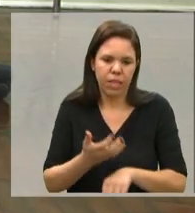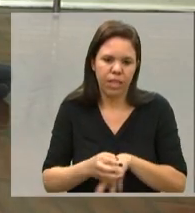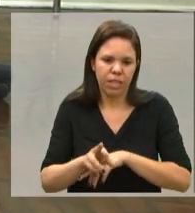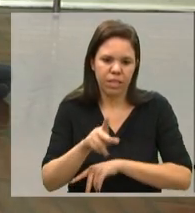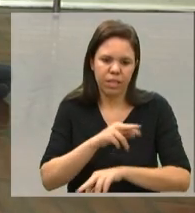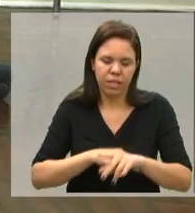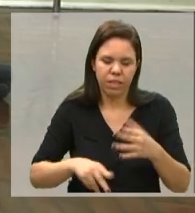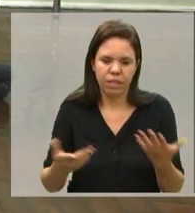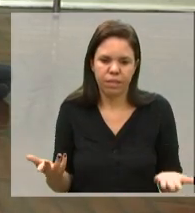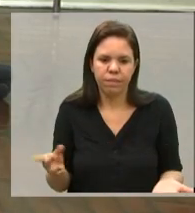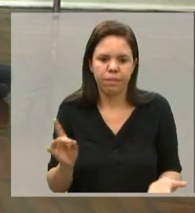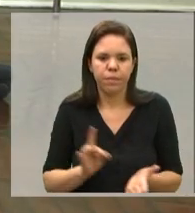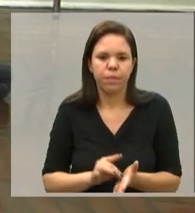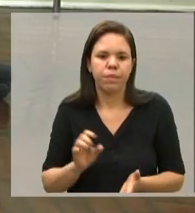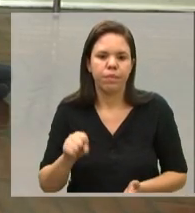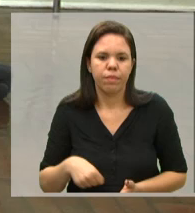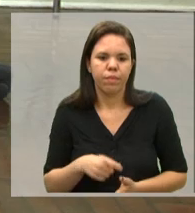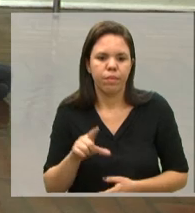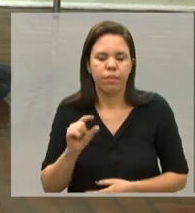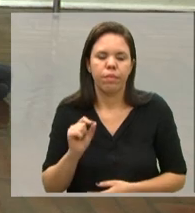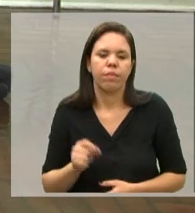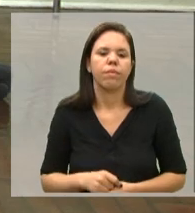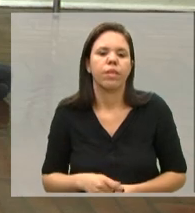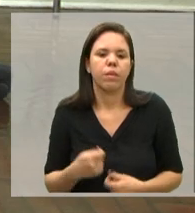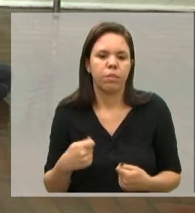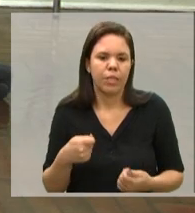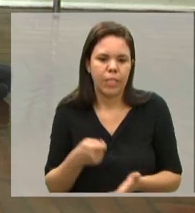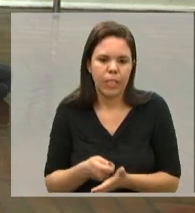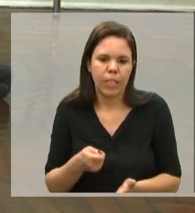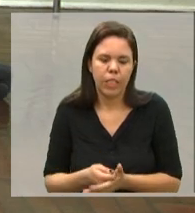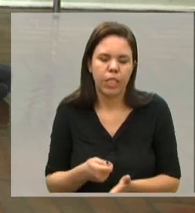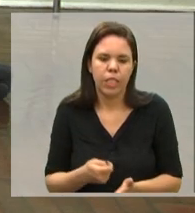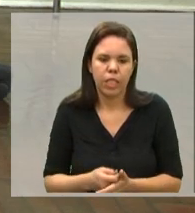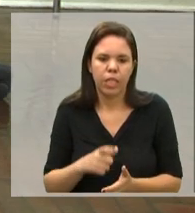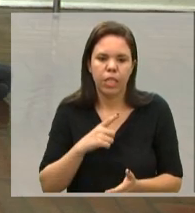Exatamente. Então, ele escolheu isso, né? Ele tem que ser esse